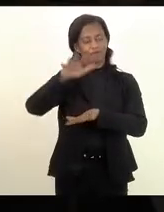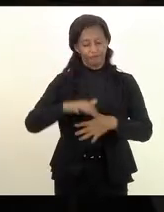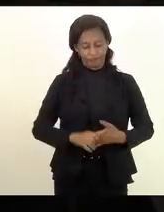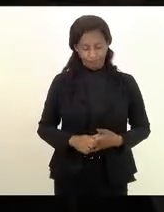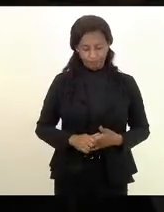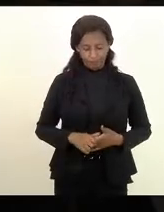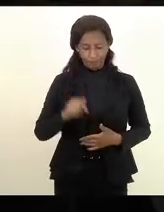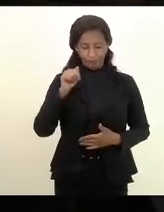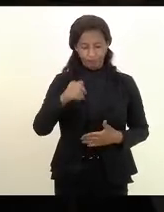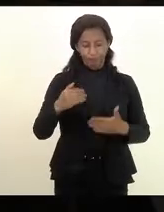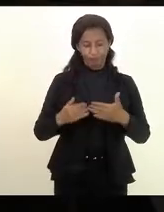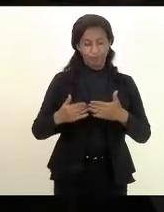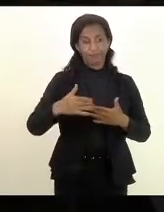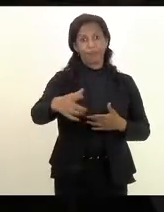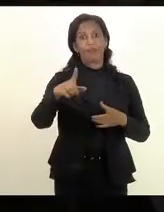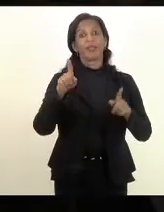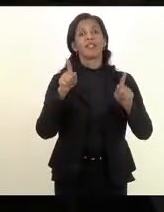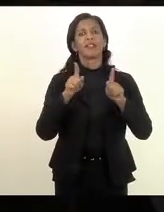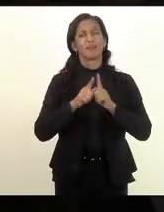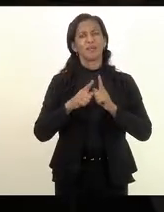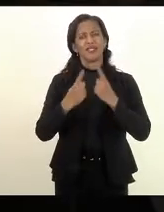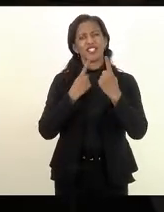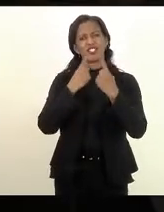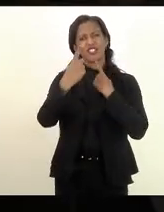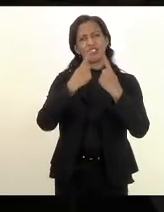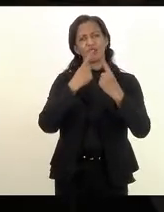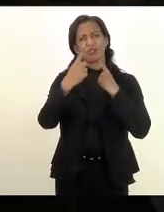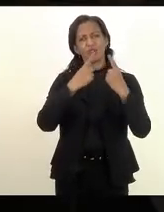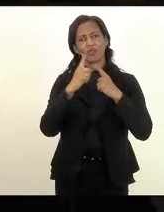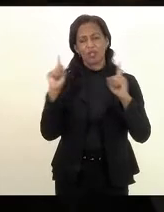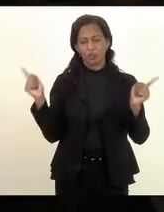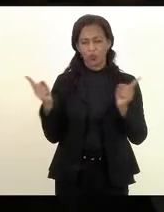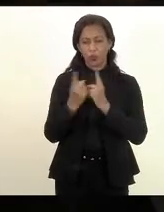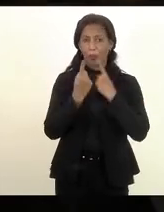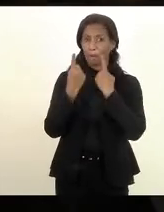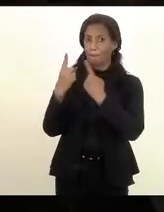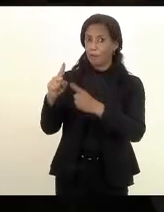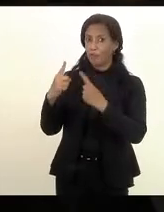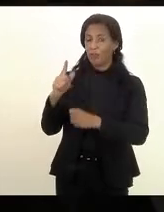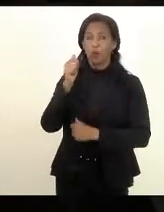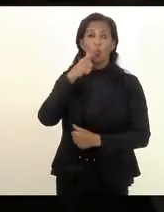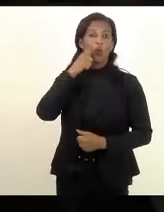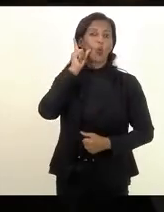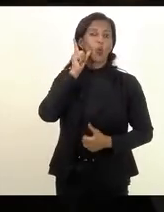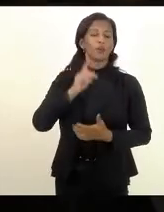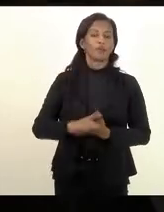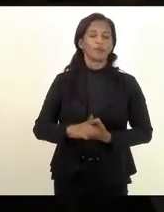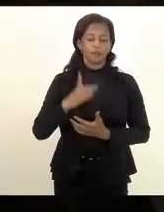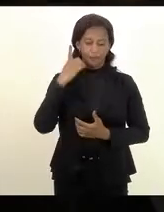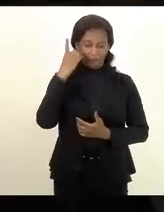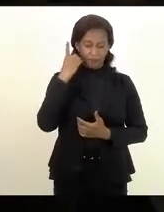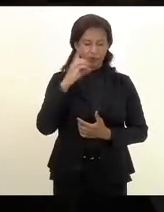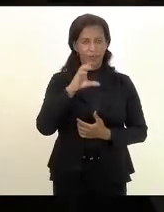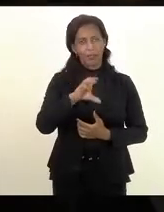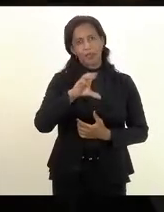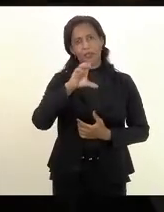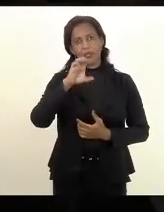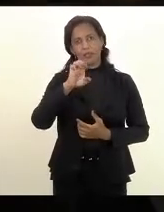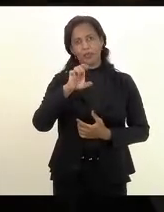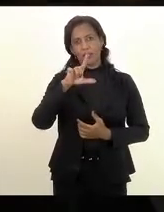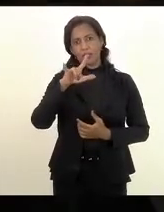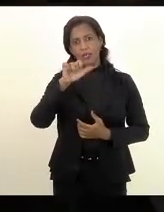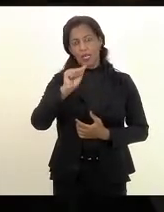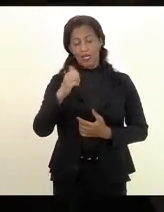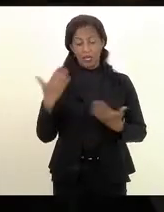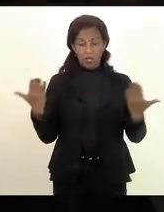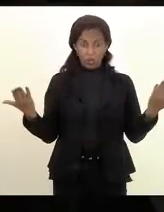também dialogar e muito brevemente com a provocação feita ontem pela deputada Célia Jordão e hoje aqui